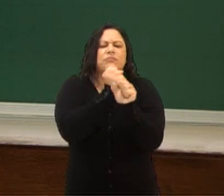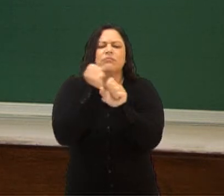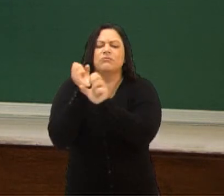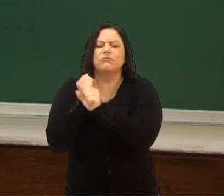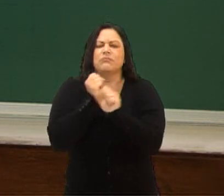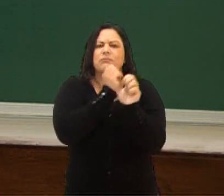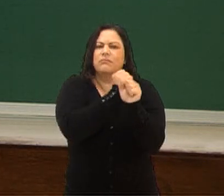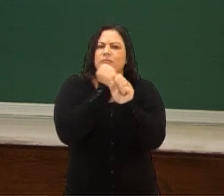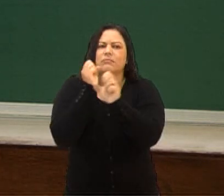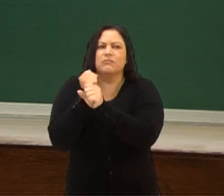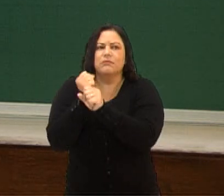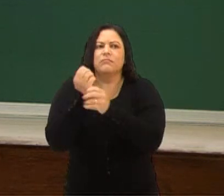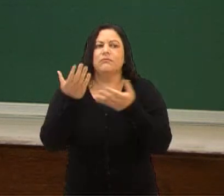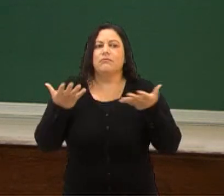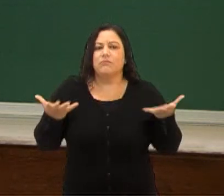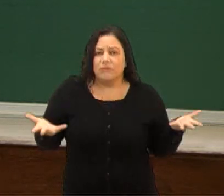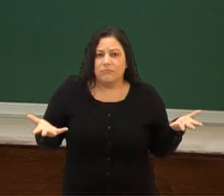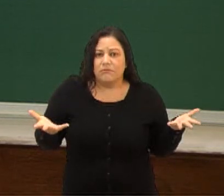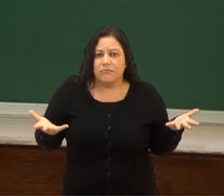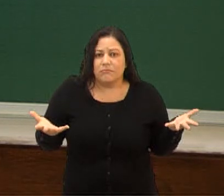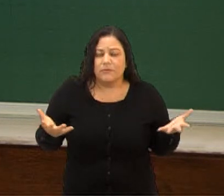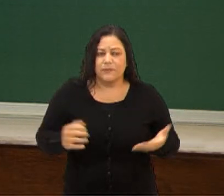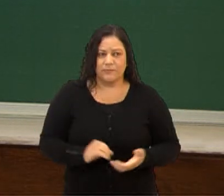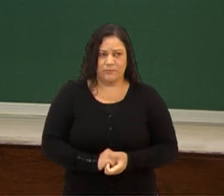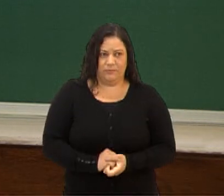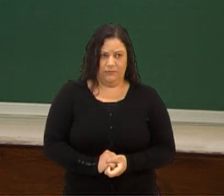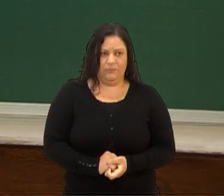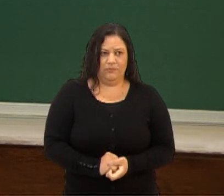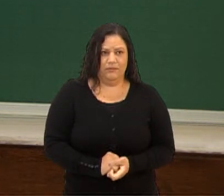posição horizontal.